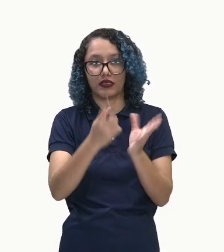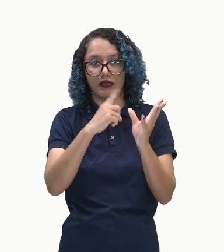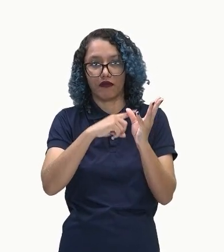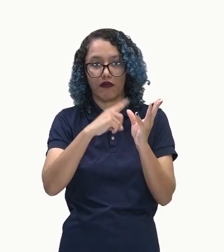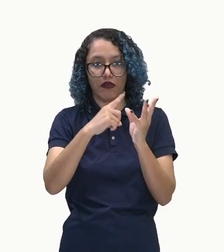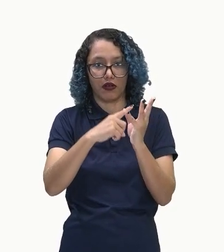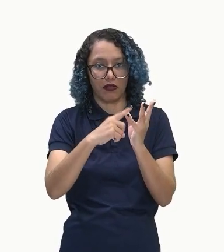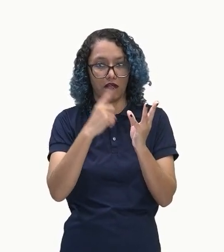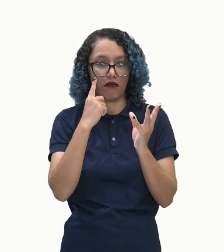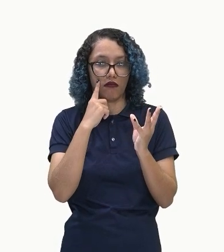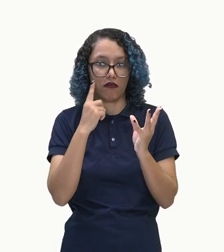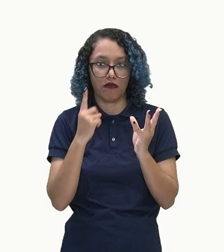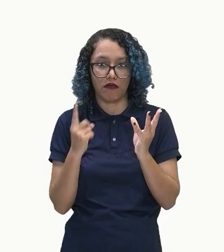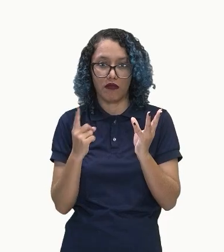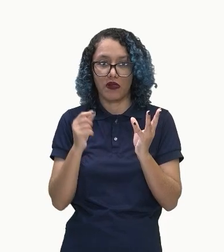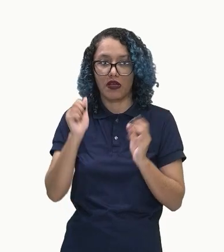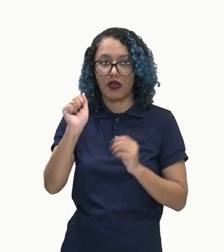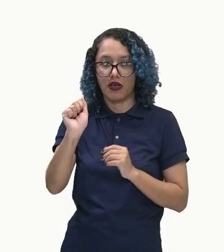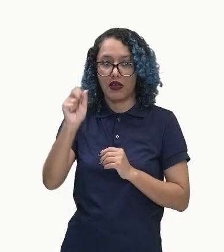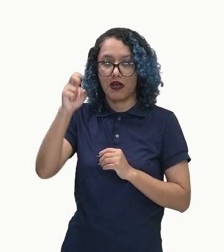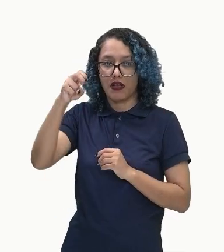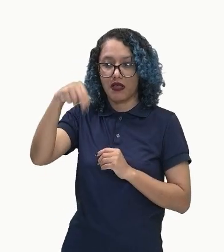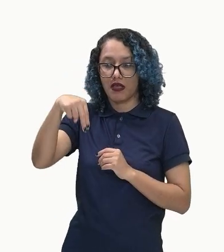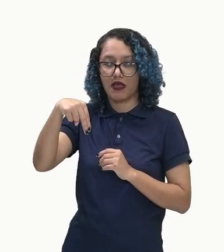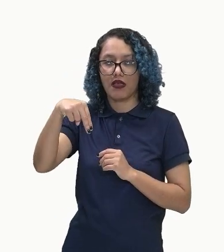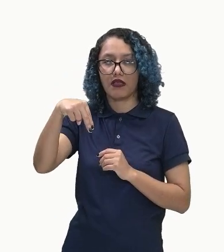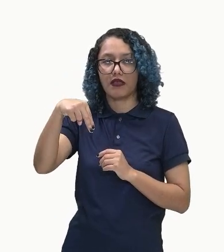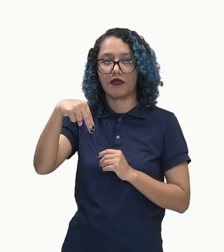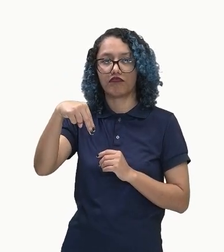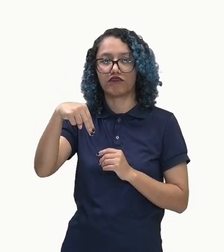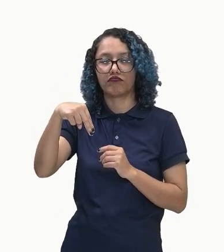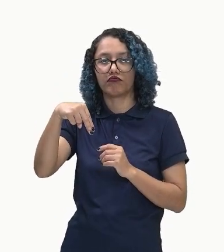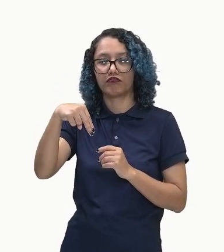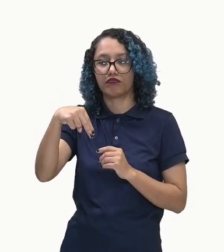an. Uma palavra, então, que tem...